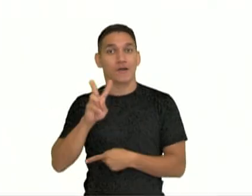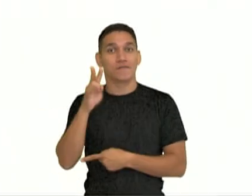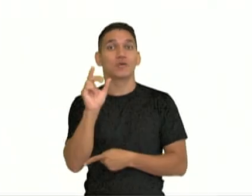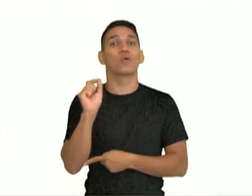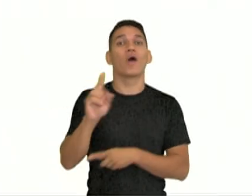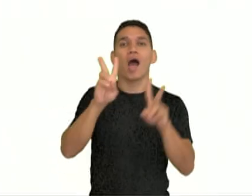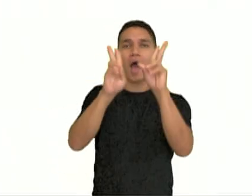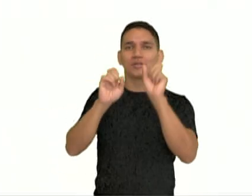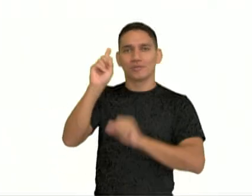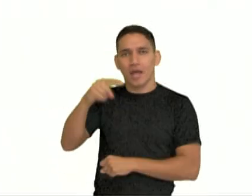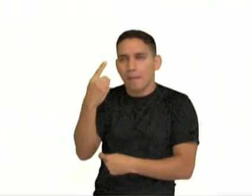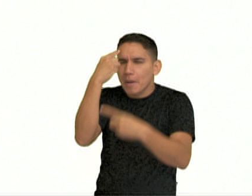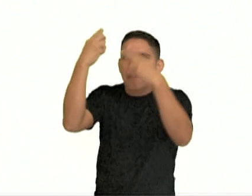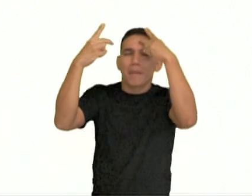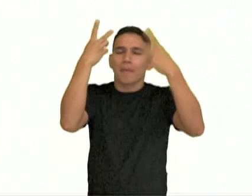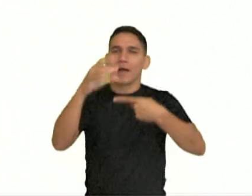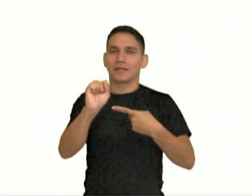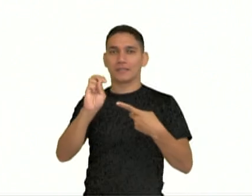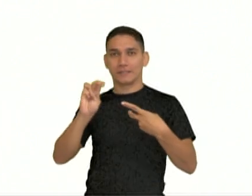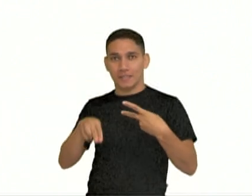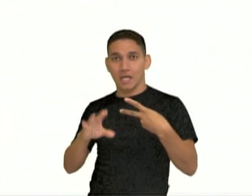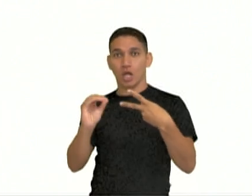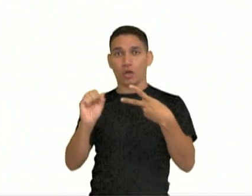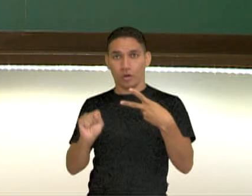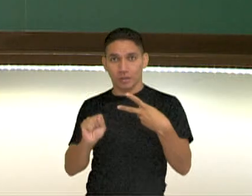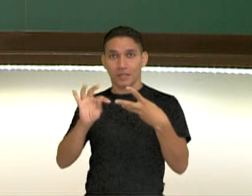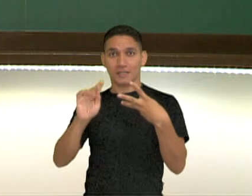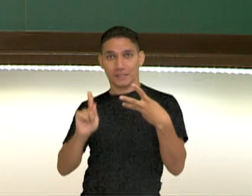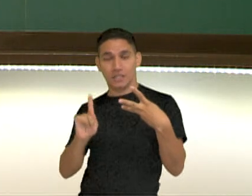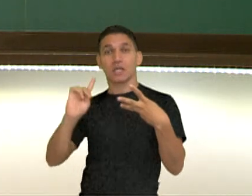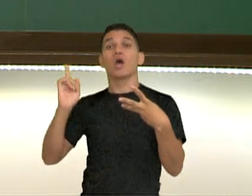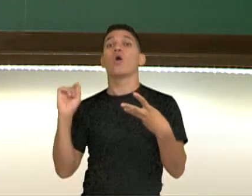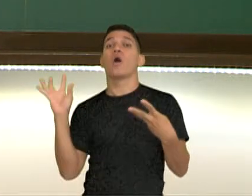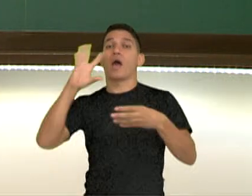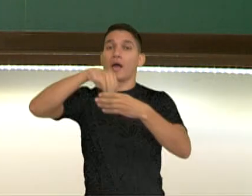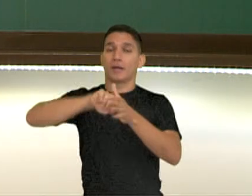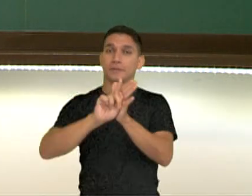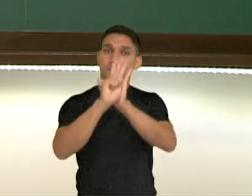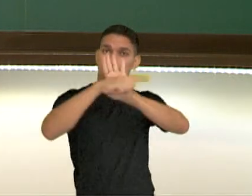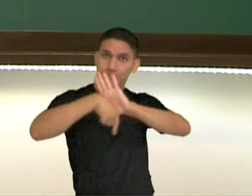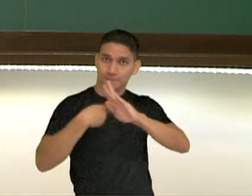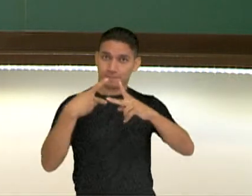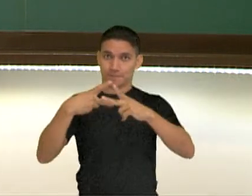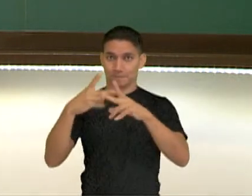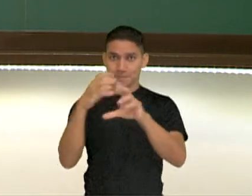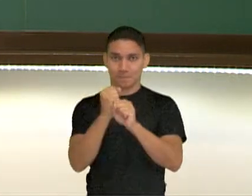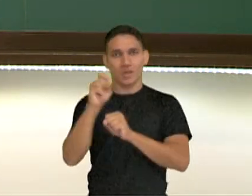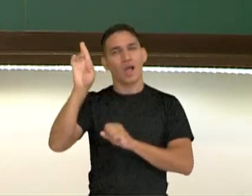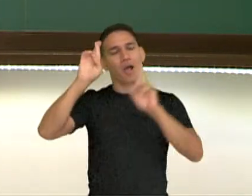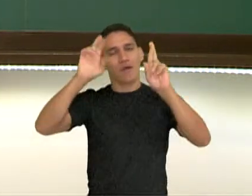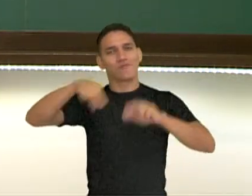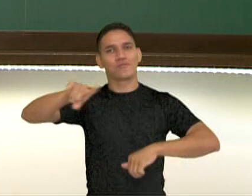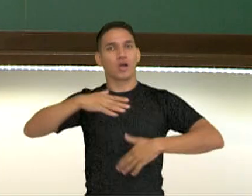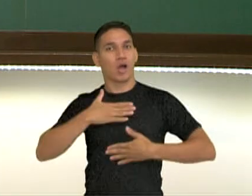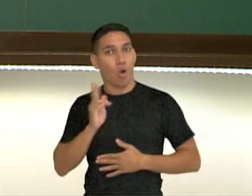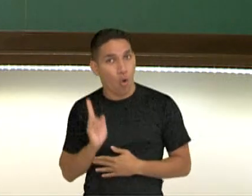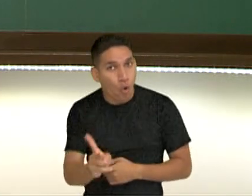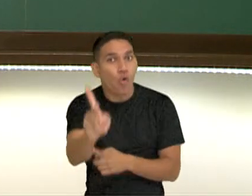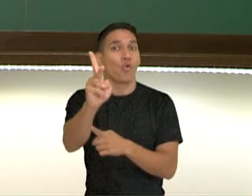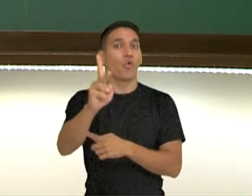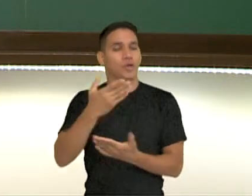pouquinho sobre as ideias de seno, cosseno e tangente na circunferência trigonométrica. Eu espero que vocês continuem